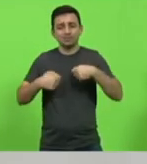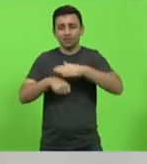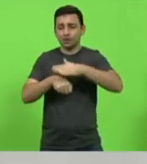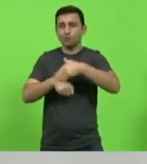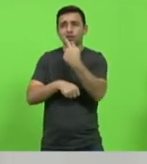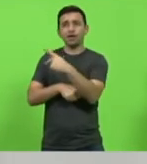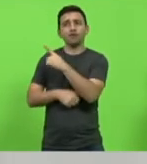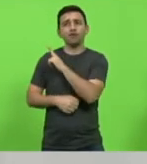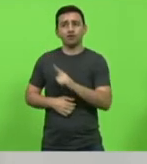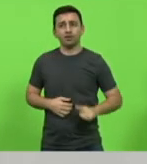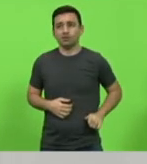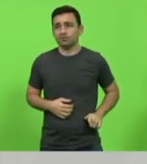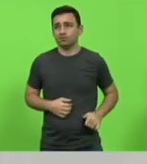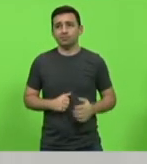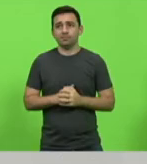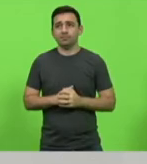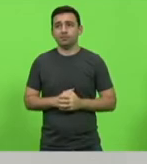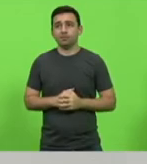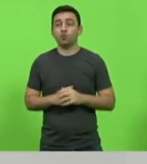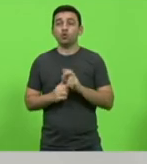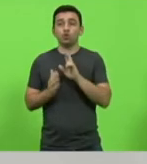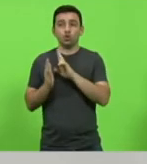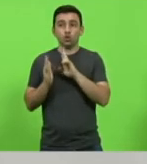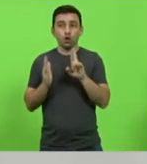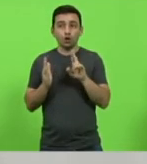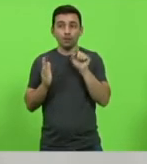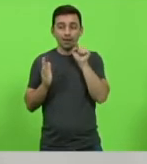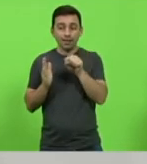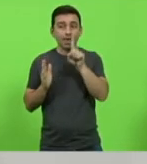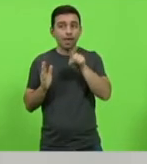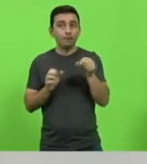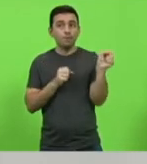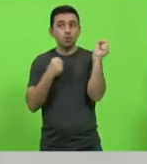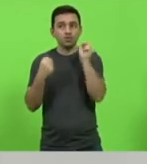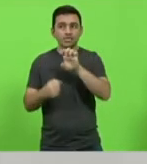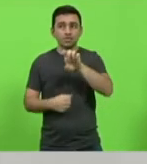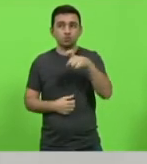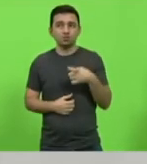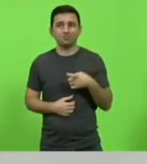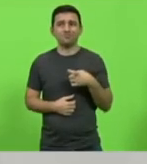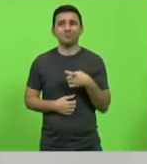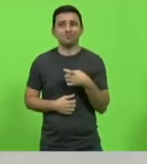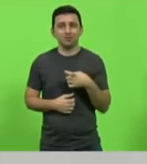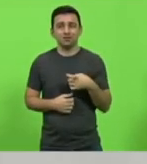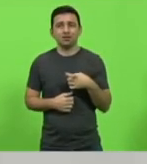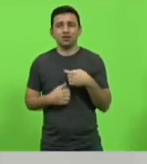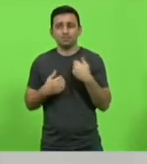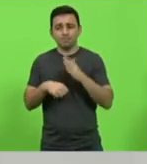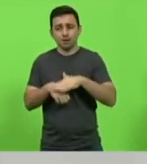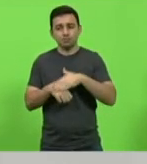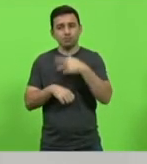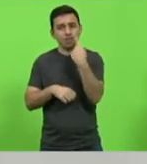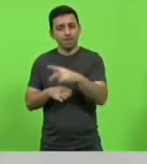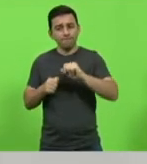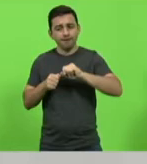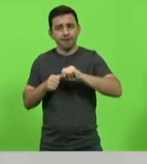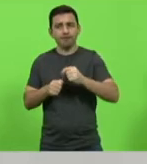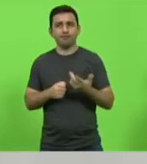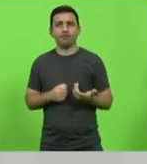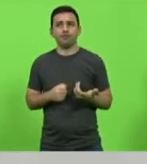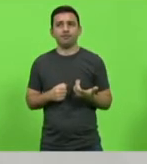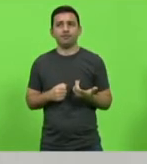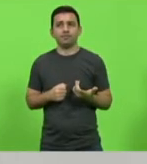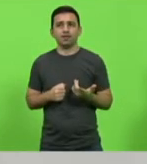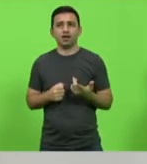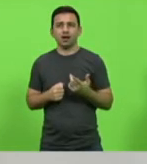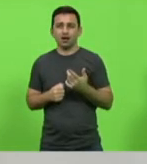governo Afinal como o nome diz trata-se do Poder Executivo quem executa enquanto